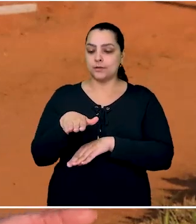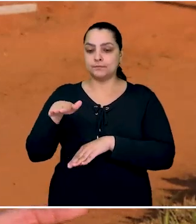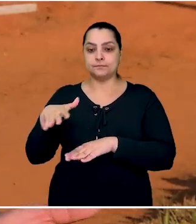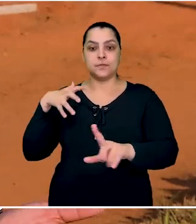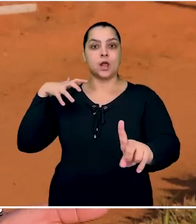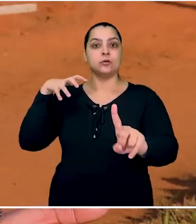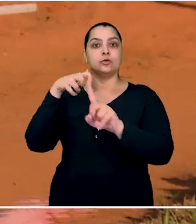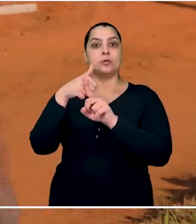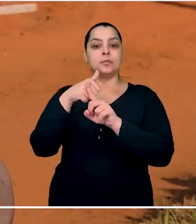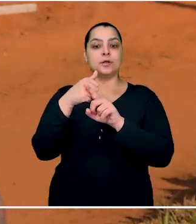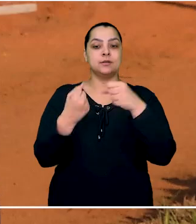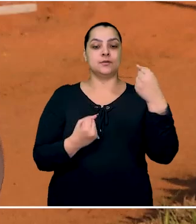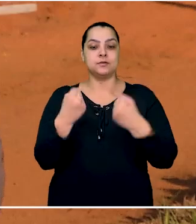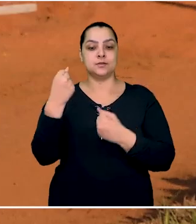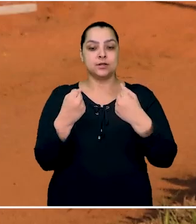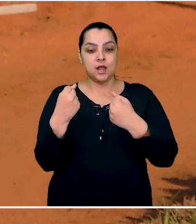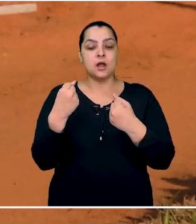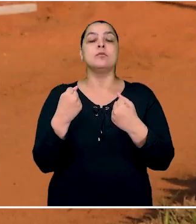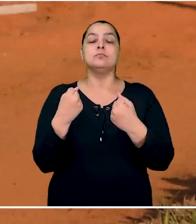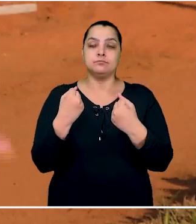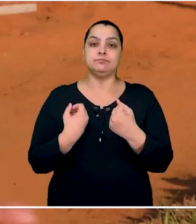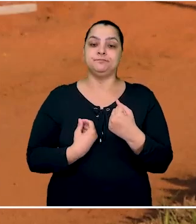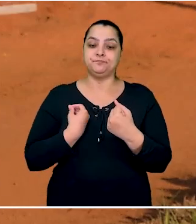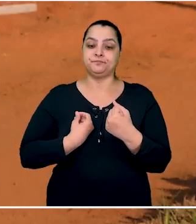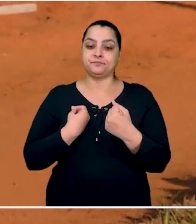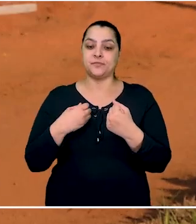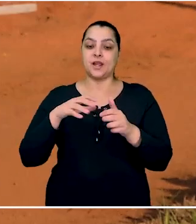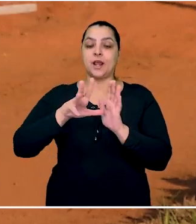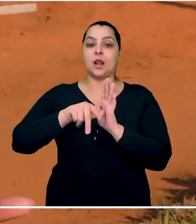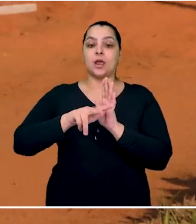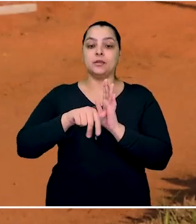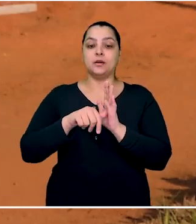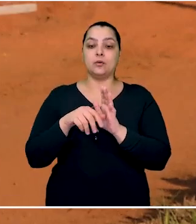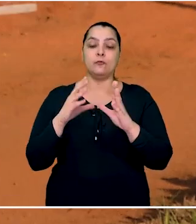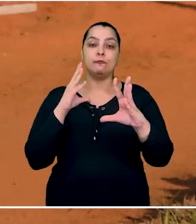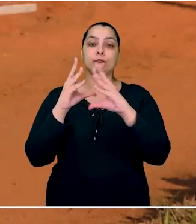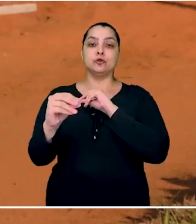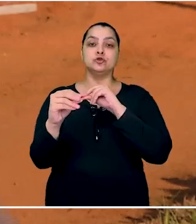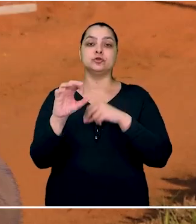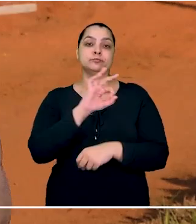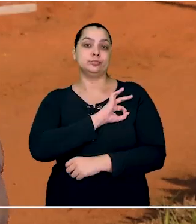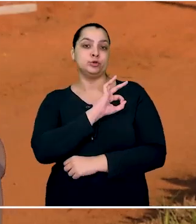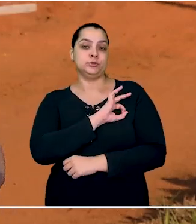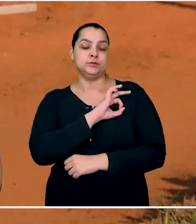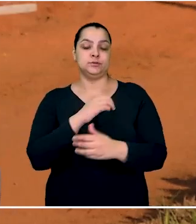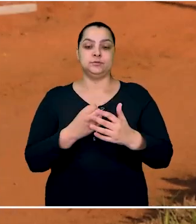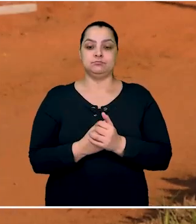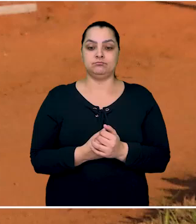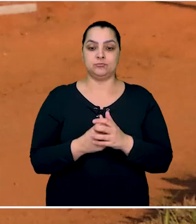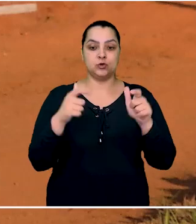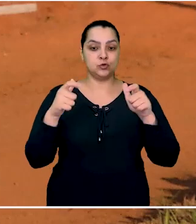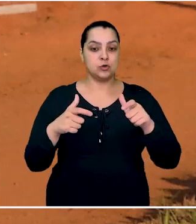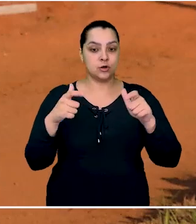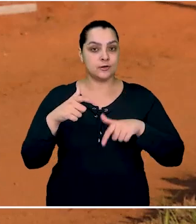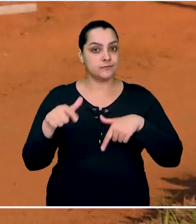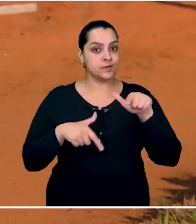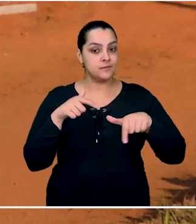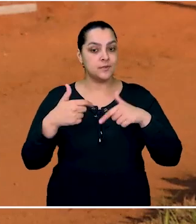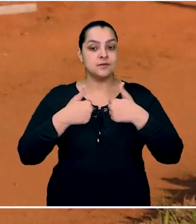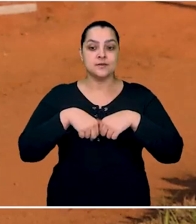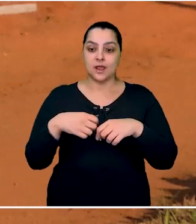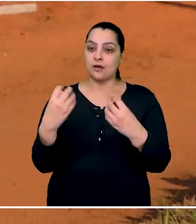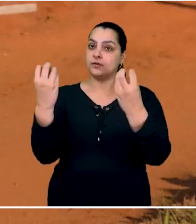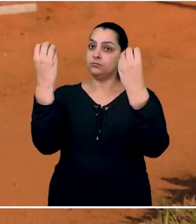foi atropelado por um carro dirigido por bandidos que fugiam da polícia. O local em que ele trabalhava